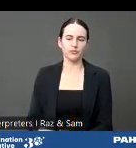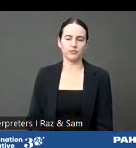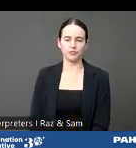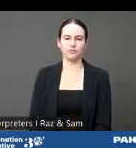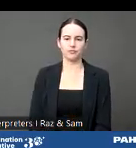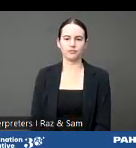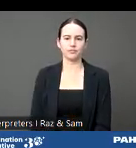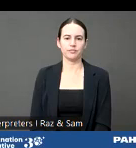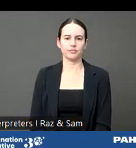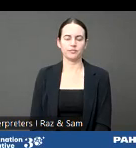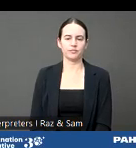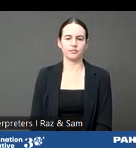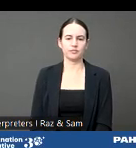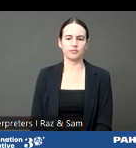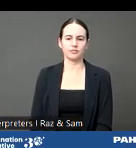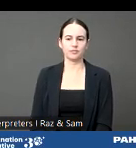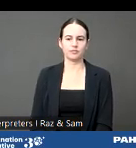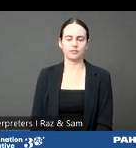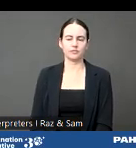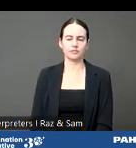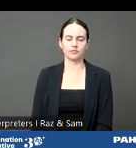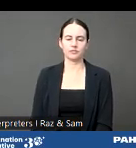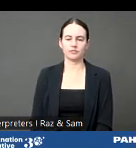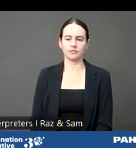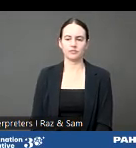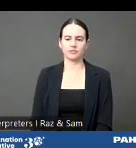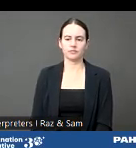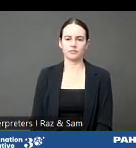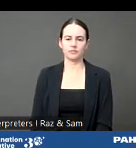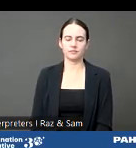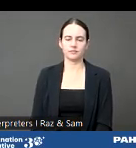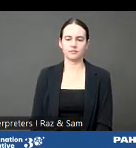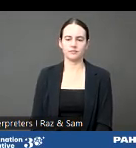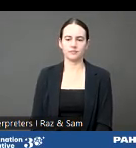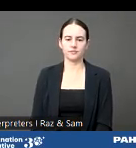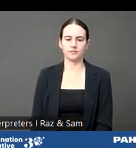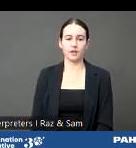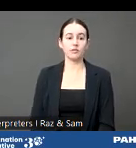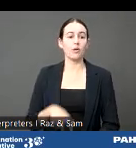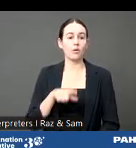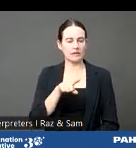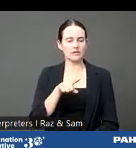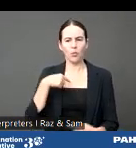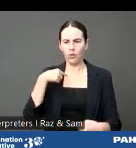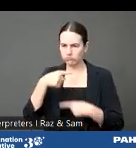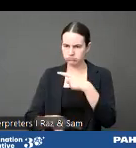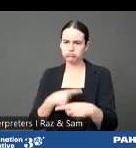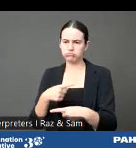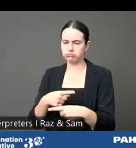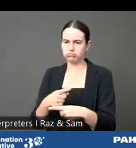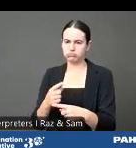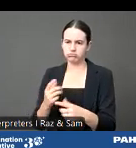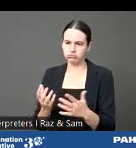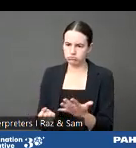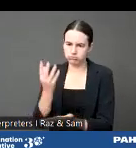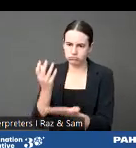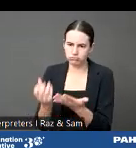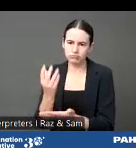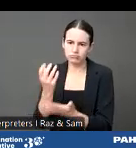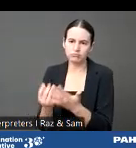o coração da iniciativa de eliminação e onde nós estamos convencidos que podemos obter não